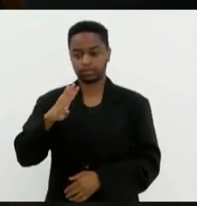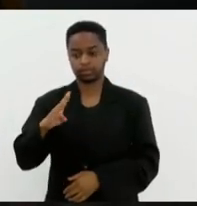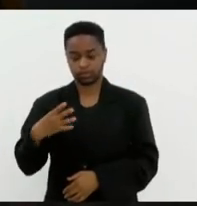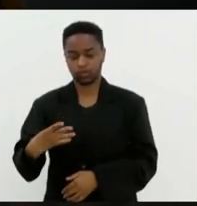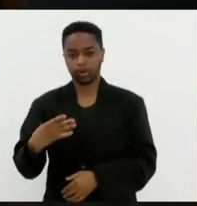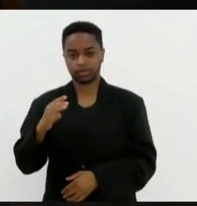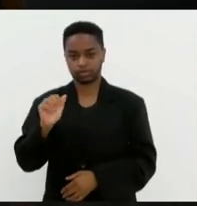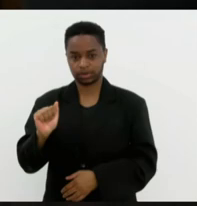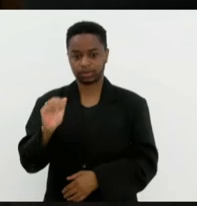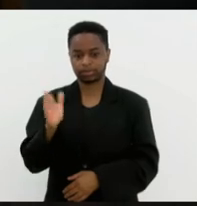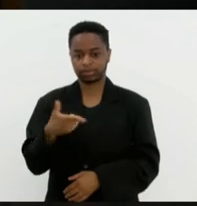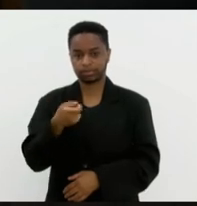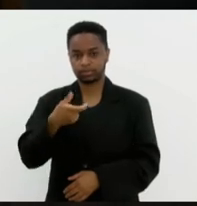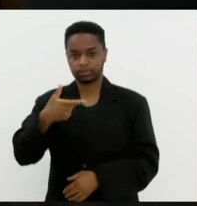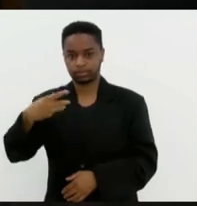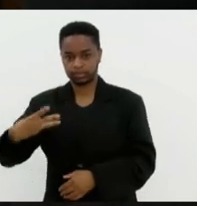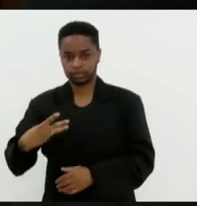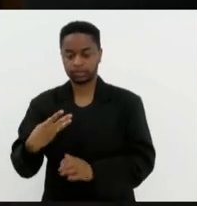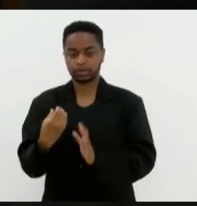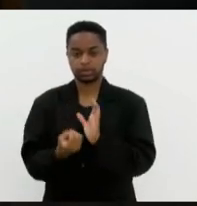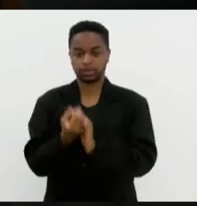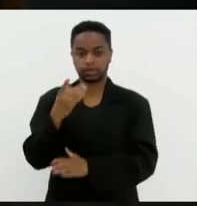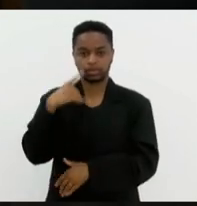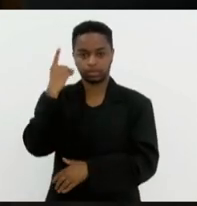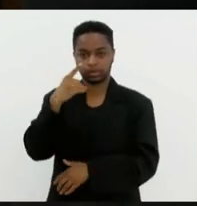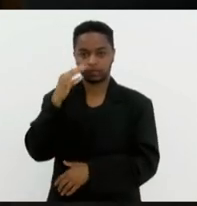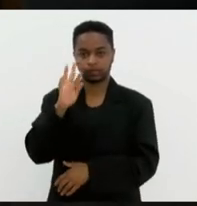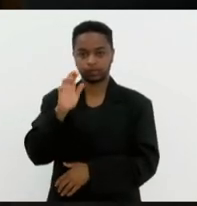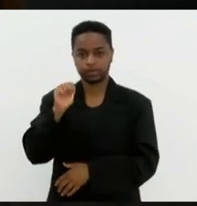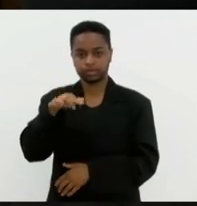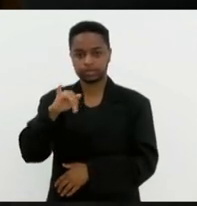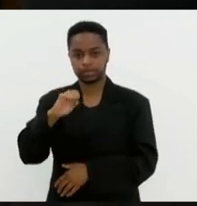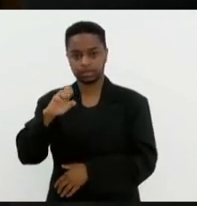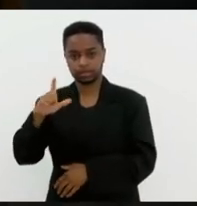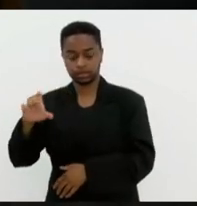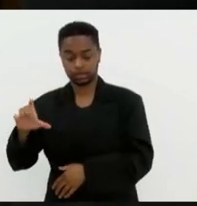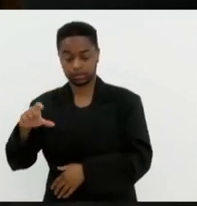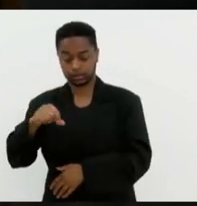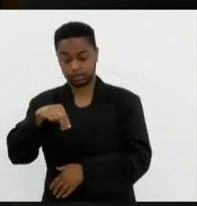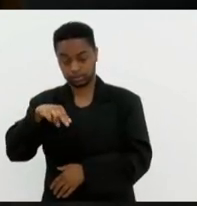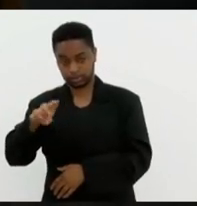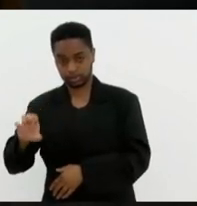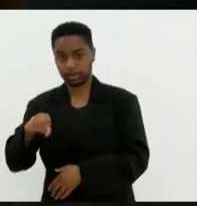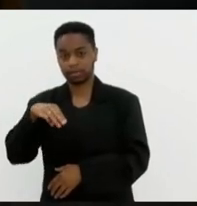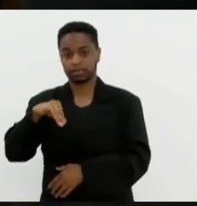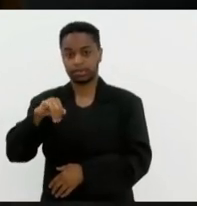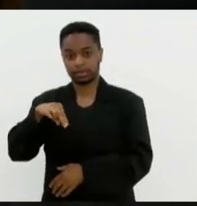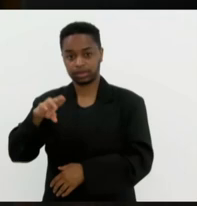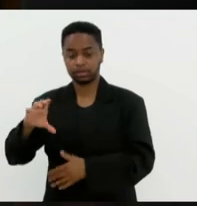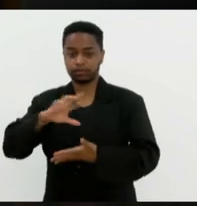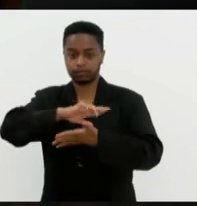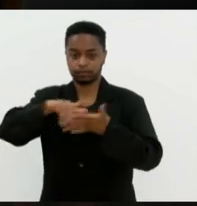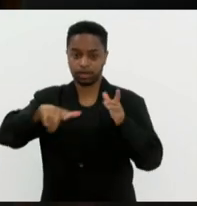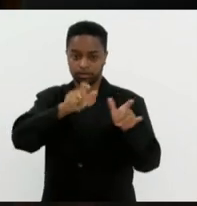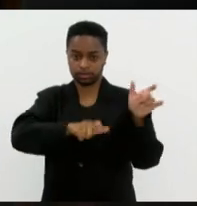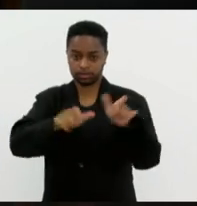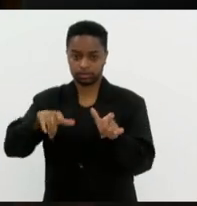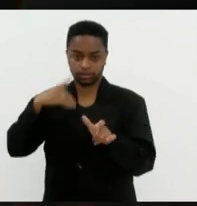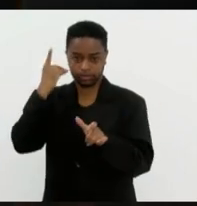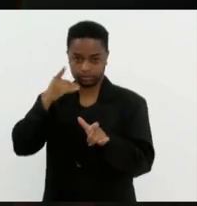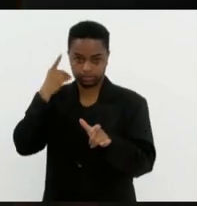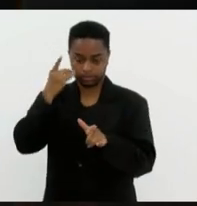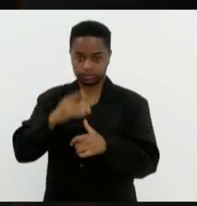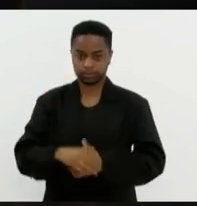de 2023, de autoria dos deputados Franciane Mota, Carlos Mink, Índia Armelau, Tia Ju, Fred Pacheco, Carlinhos BNH, Antônio de